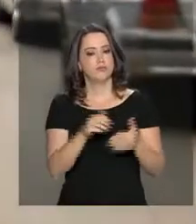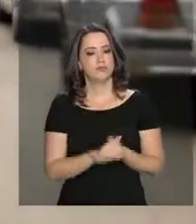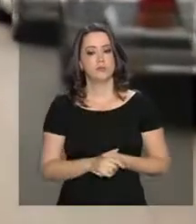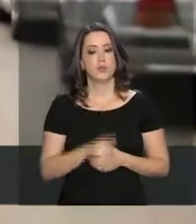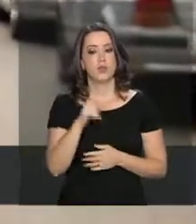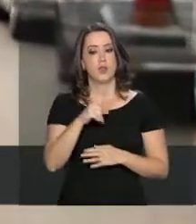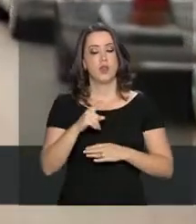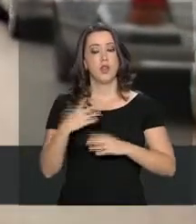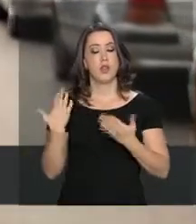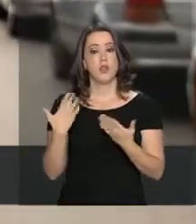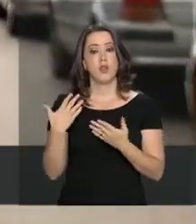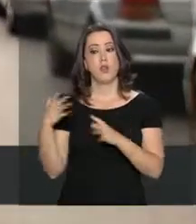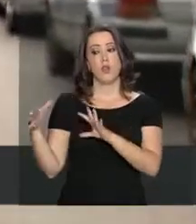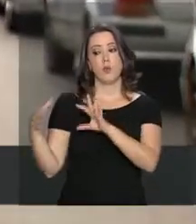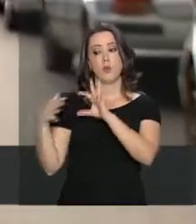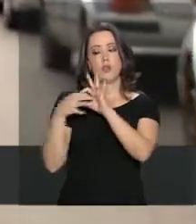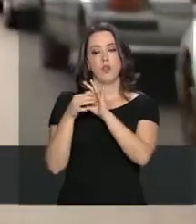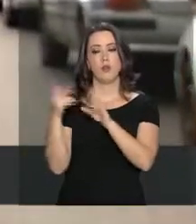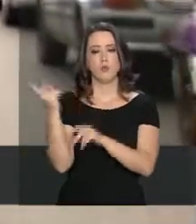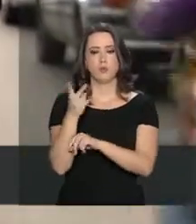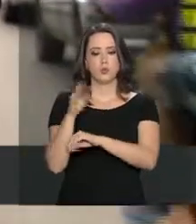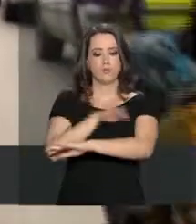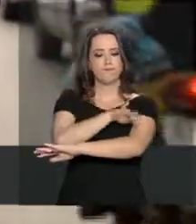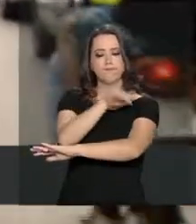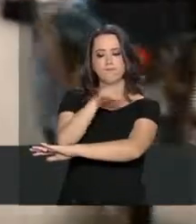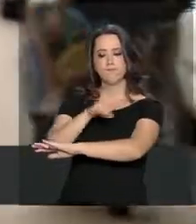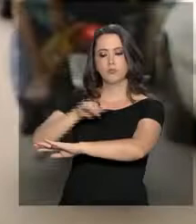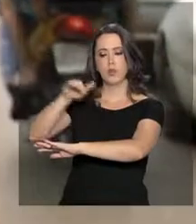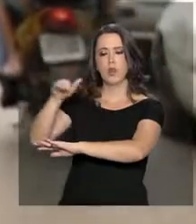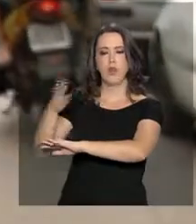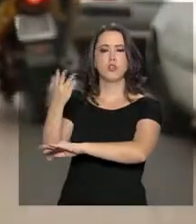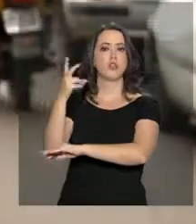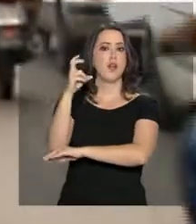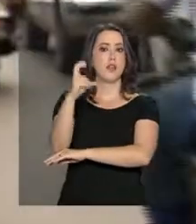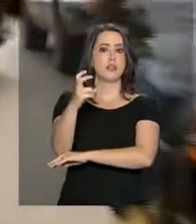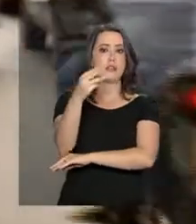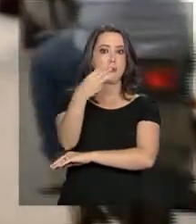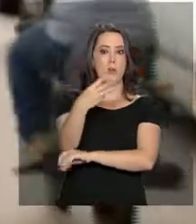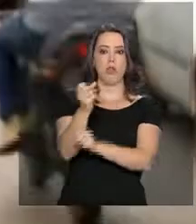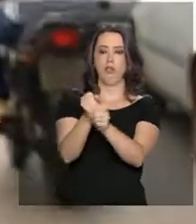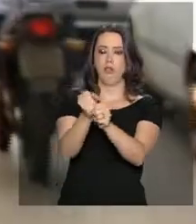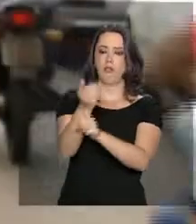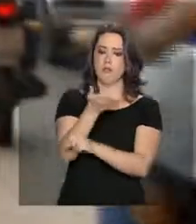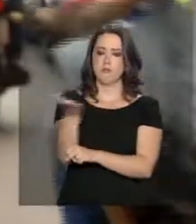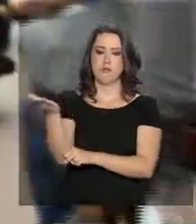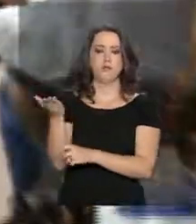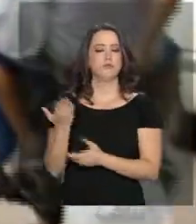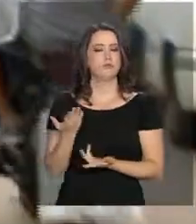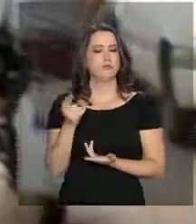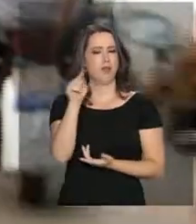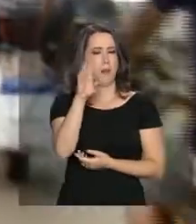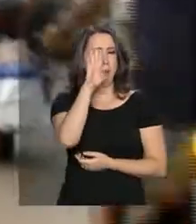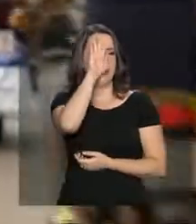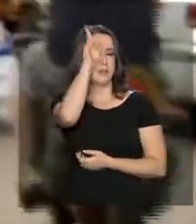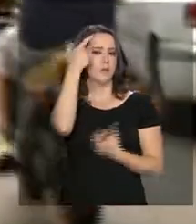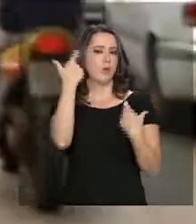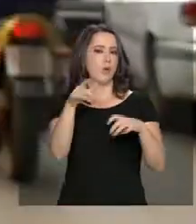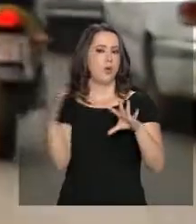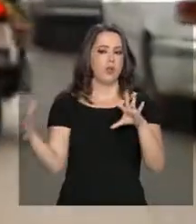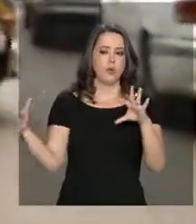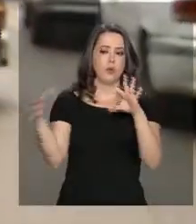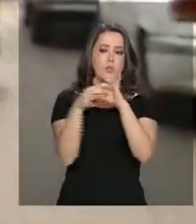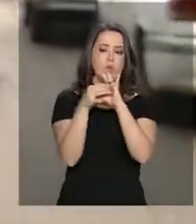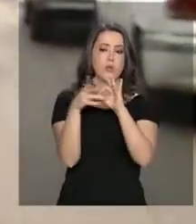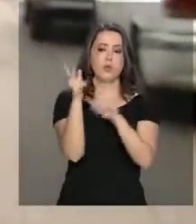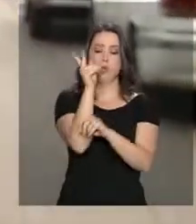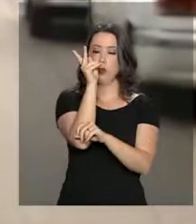da Amizade, que liga Brasil e Paraguai, foi inaugurada há 53 anos. A via é a principal ligação entre os